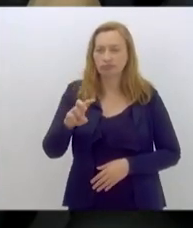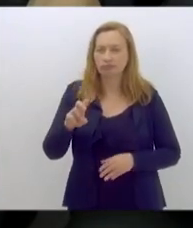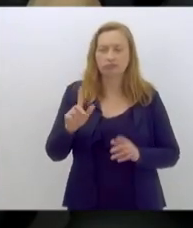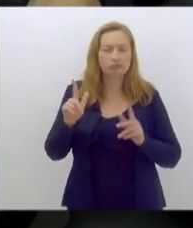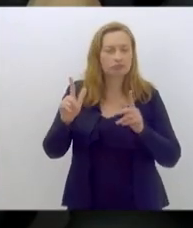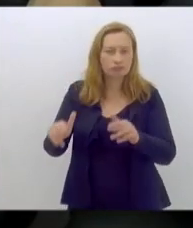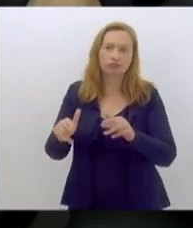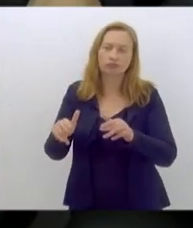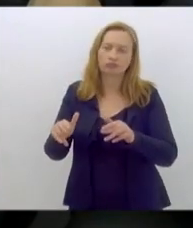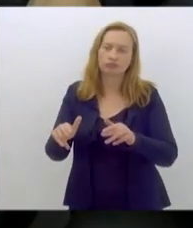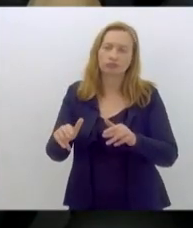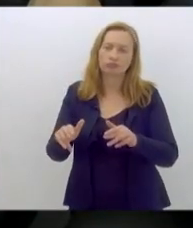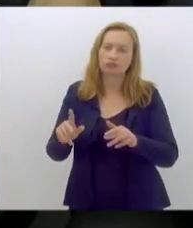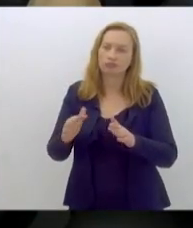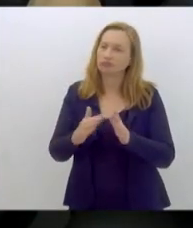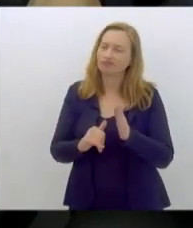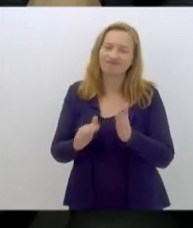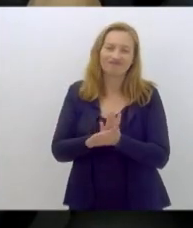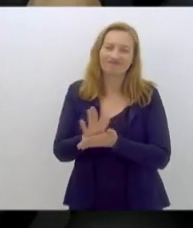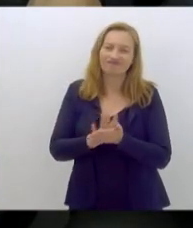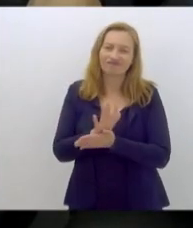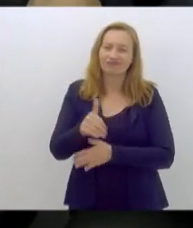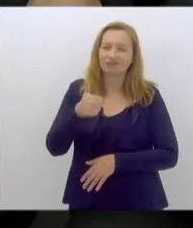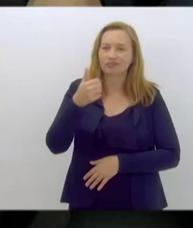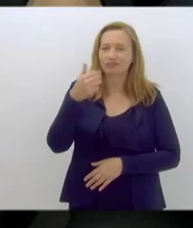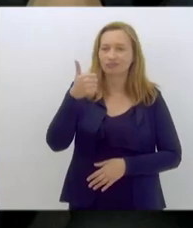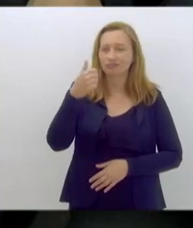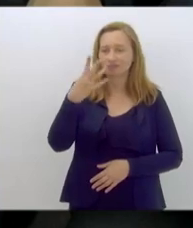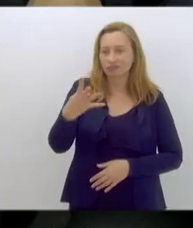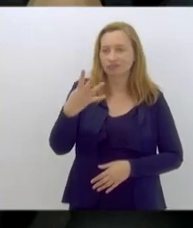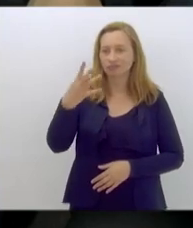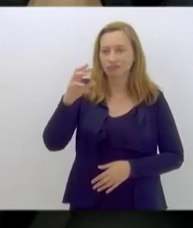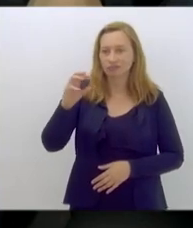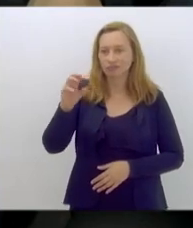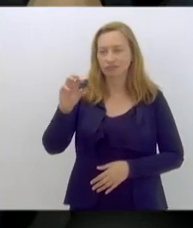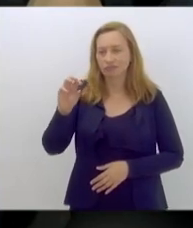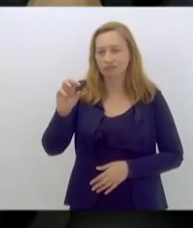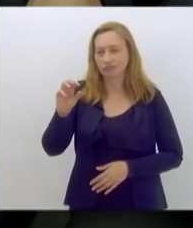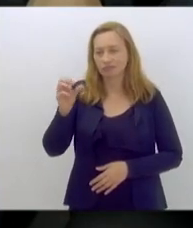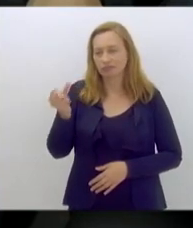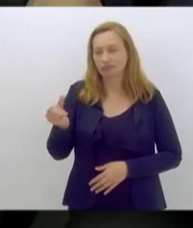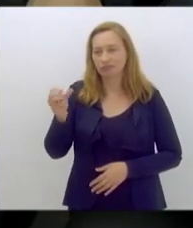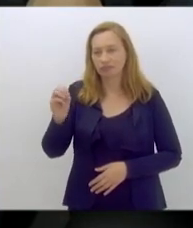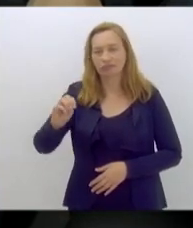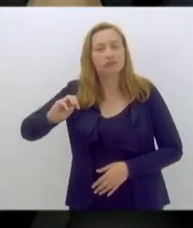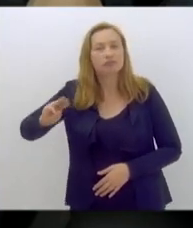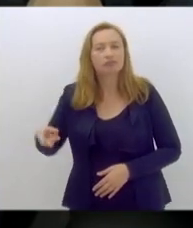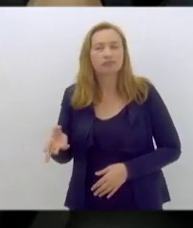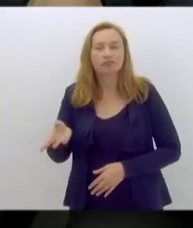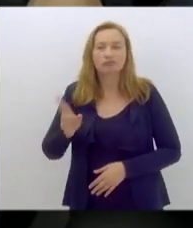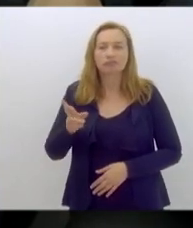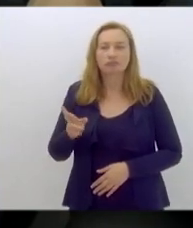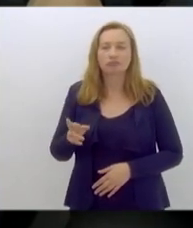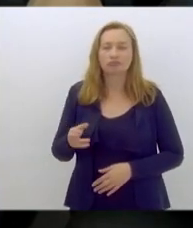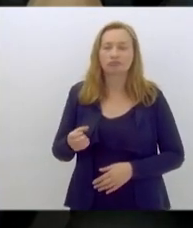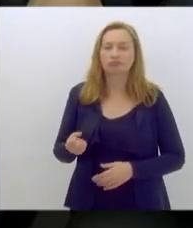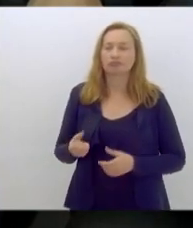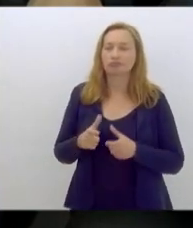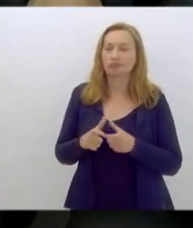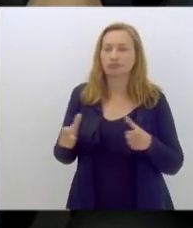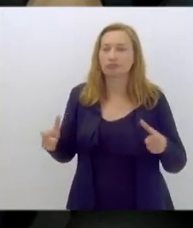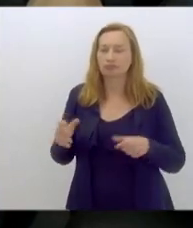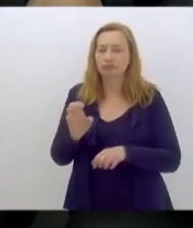para ser mais preciso tem 460 mil reais que para o orçamento do tamanho do estado não é nada então ela